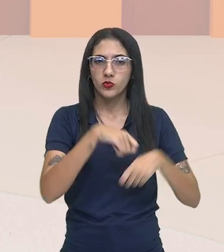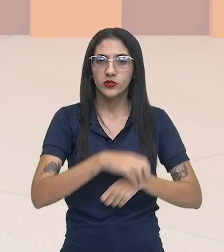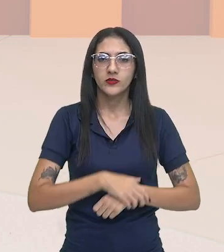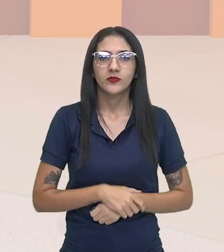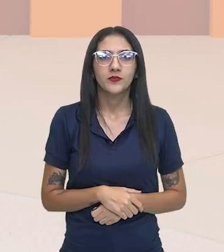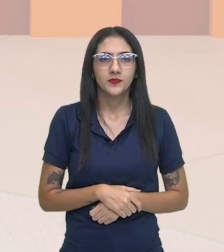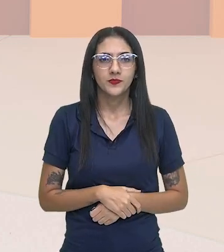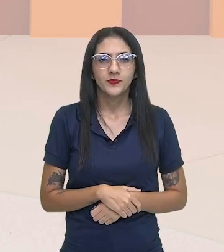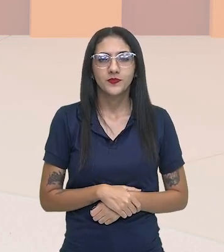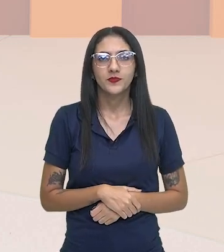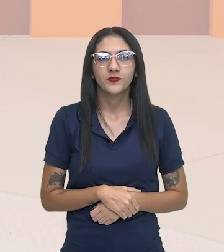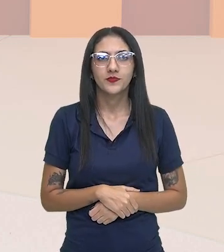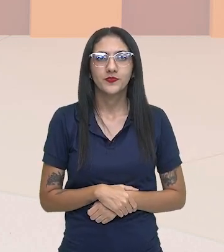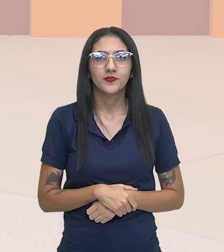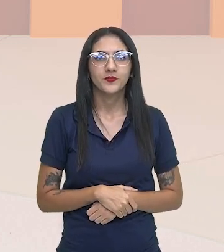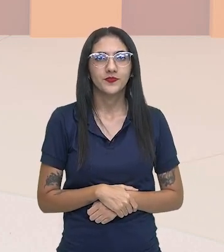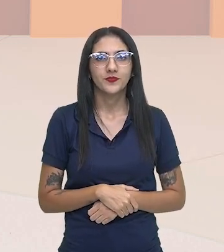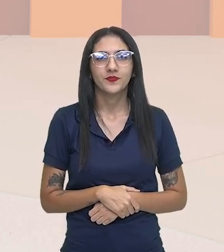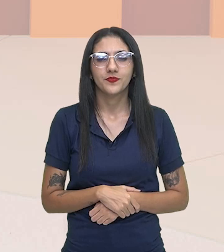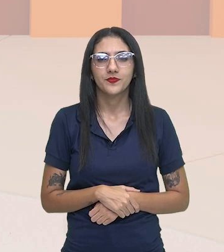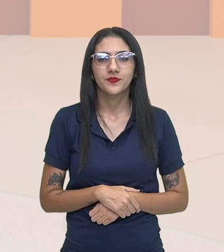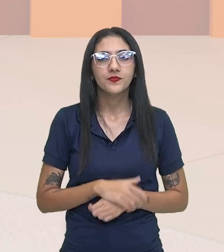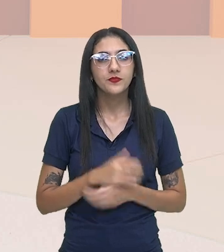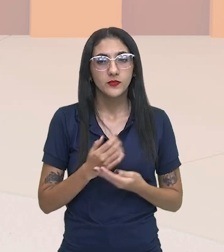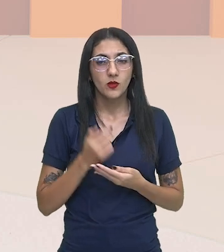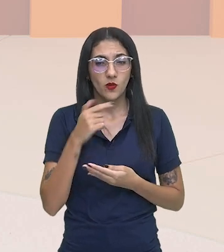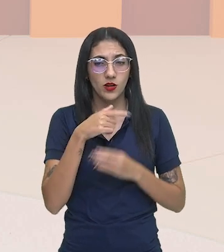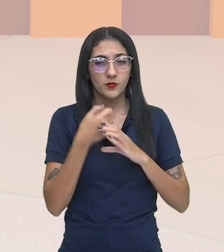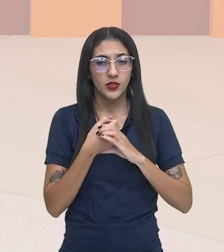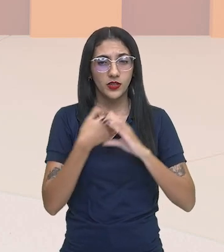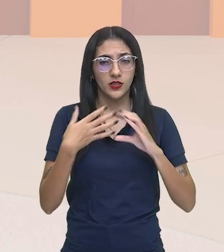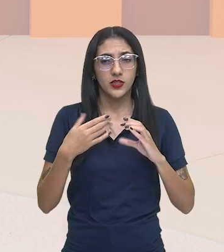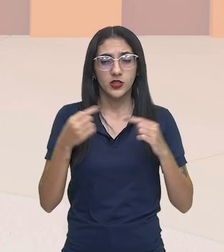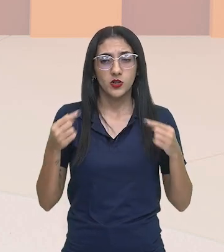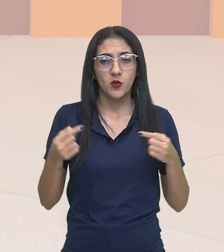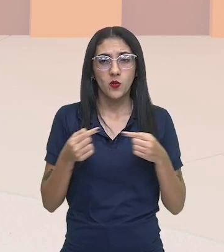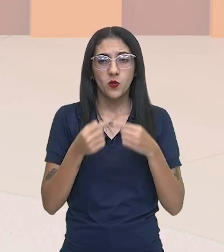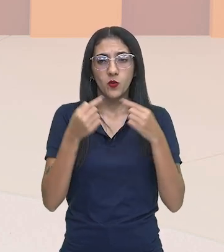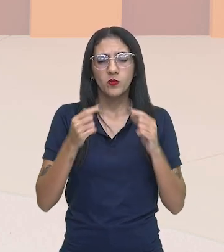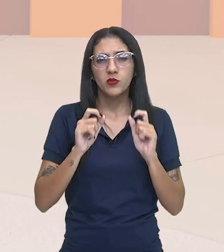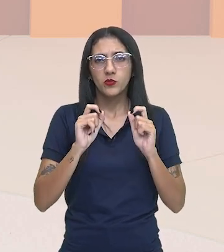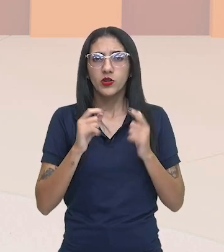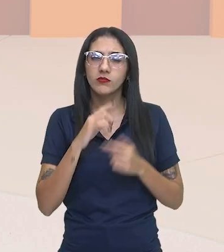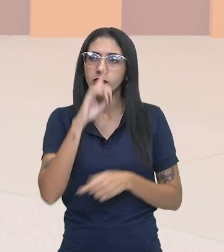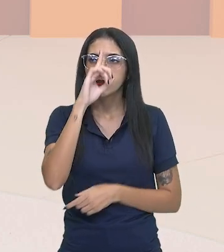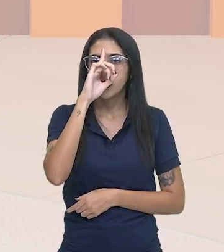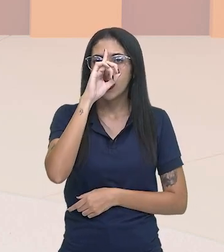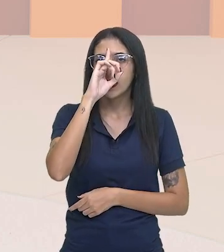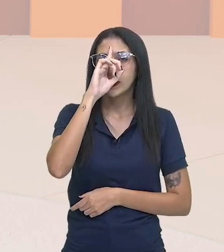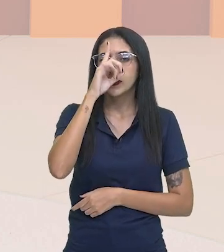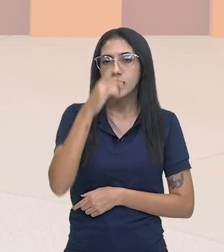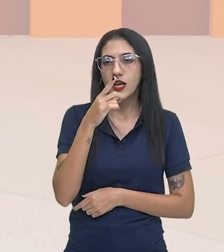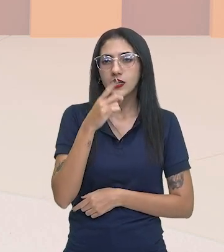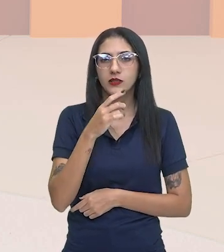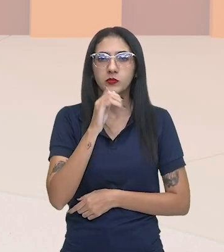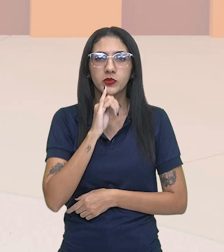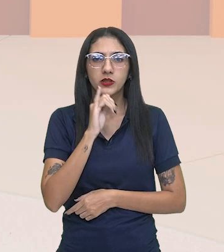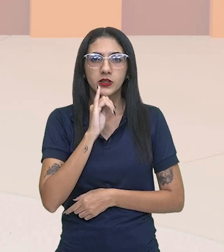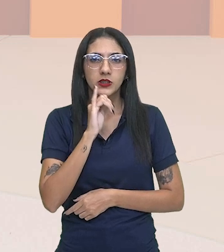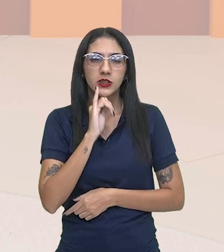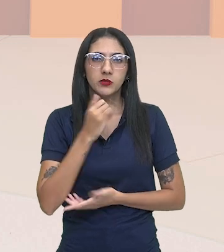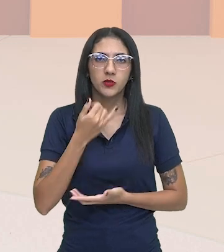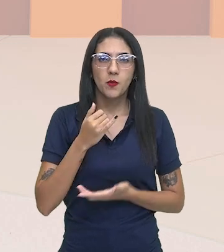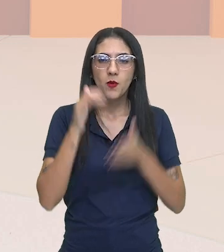como a dominação carismática, né, a ideia do nosso líder religioso, por